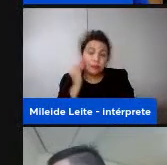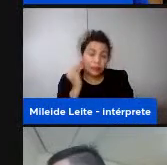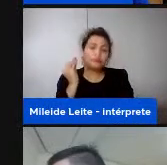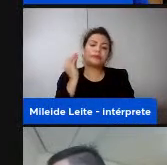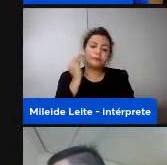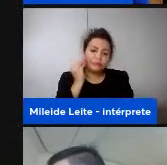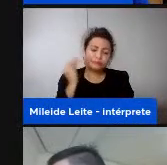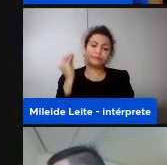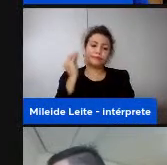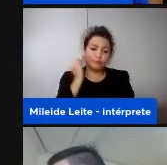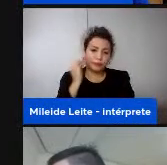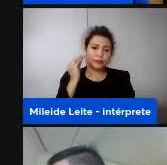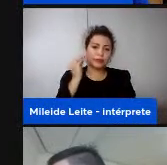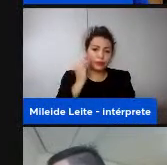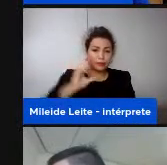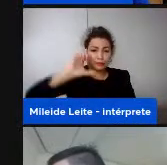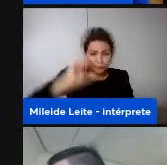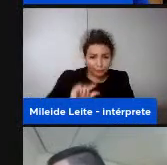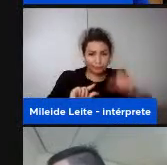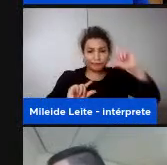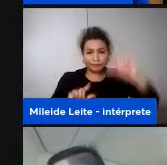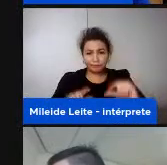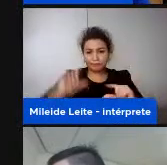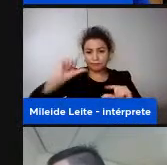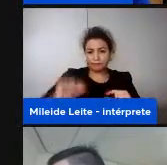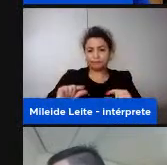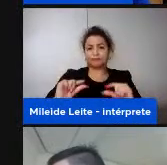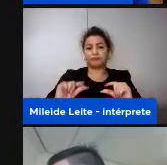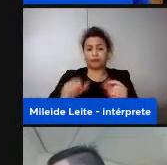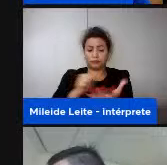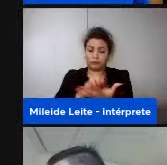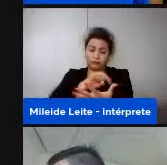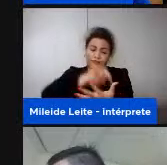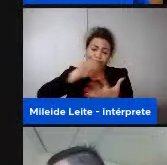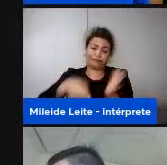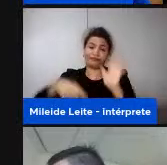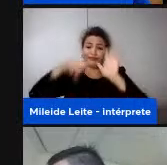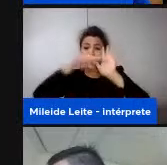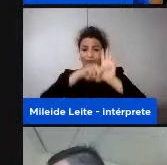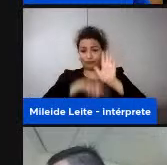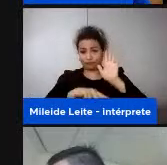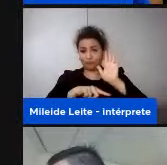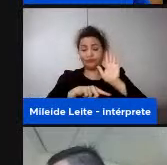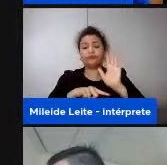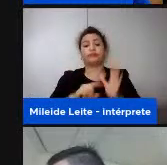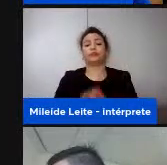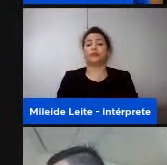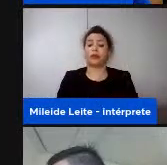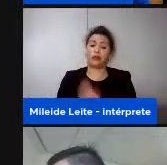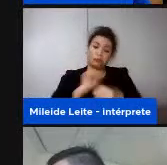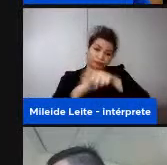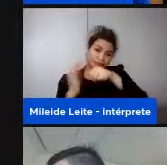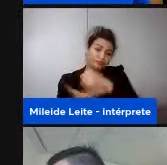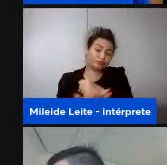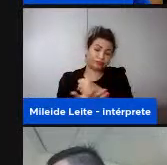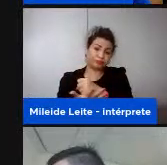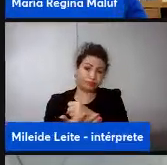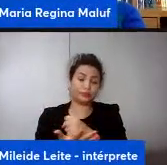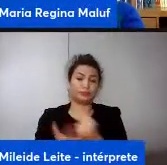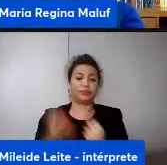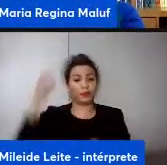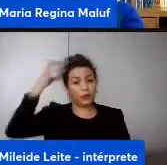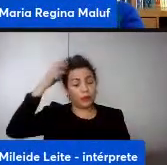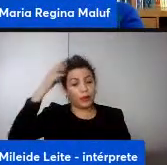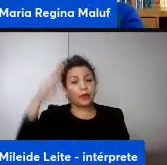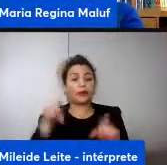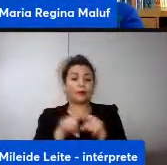enfim, minorar todos esses aspectos tão negativos, né, que a pandemia nos trouxe, inclusive,